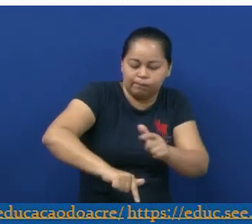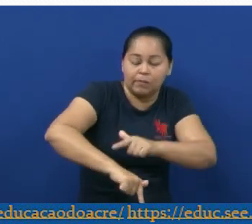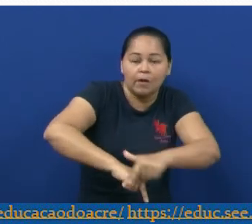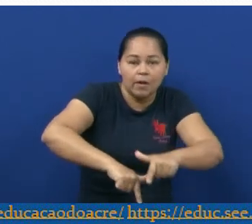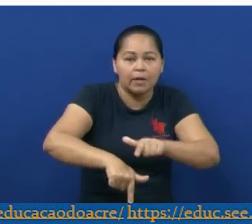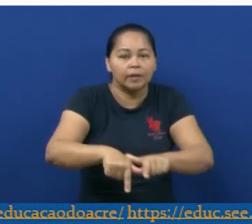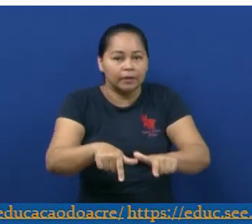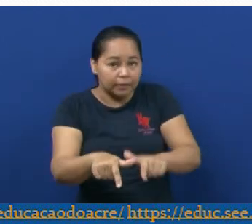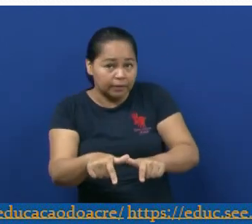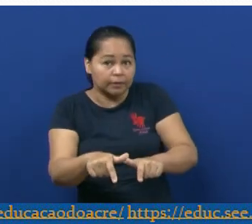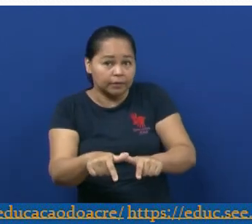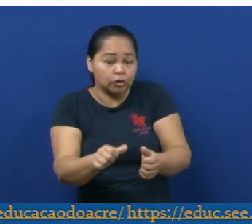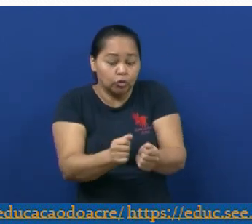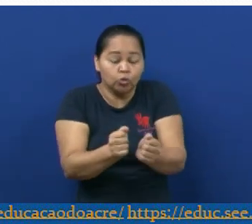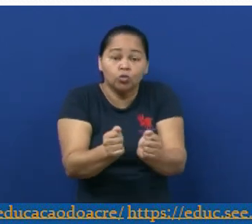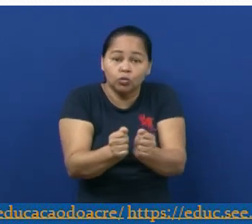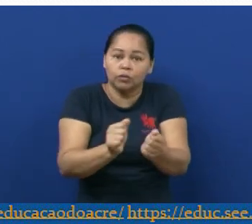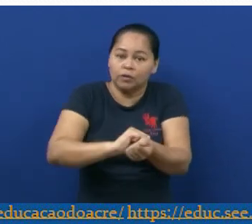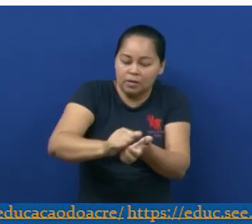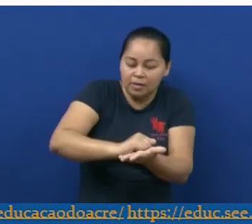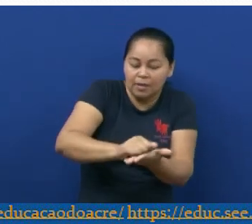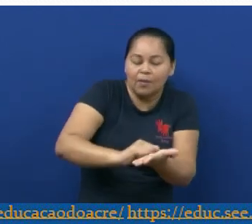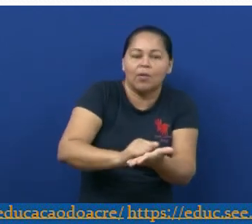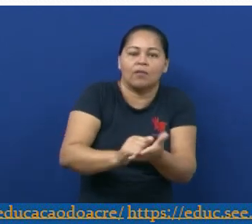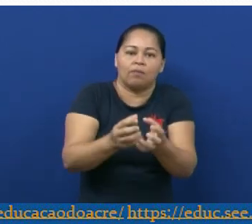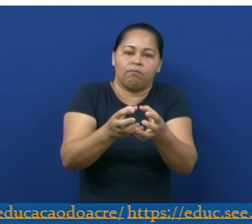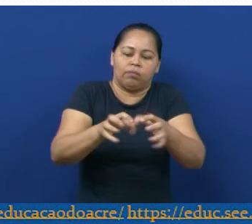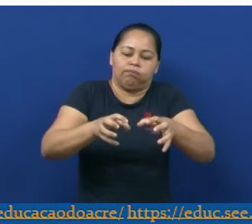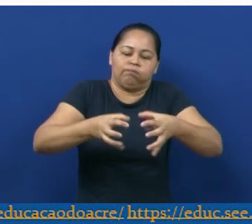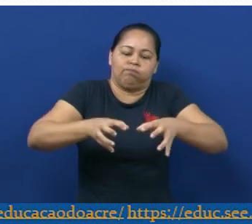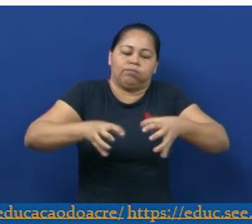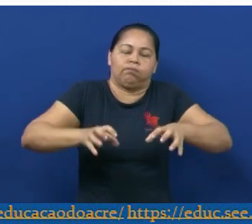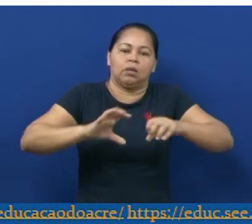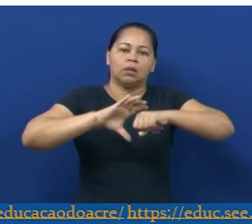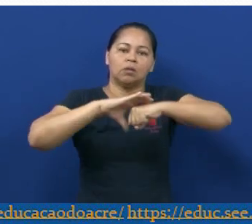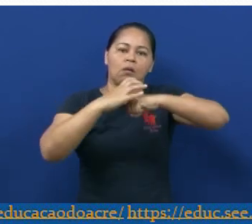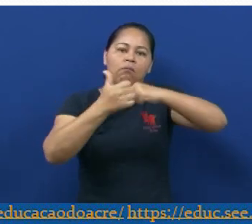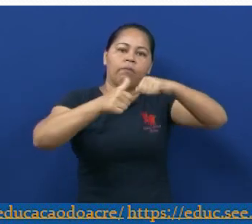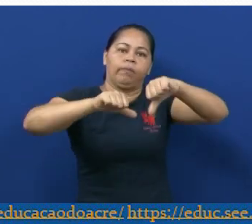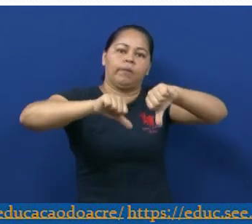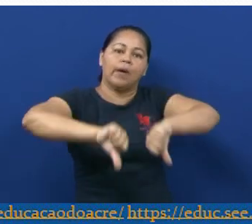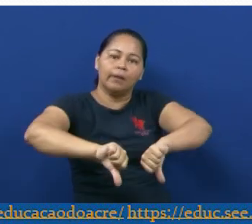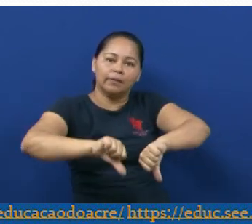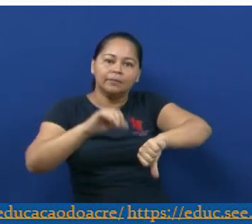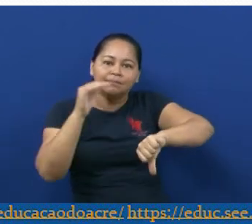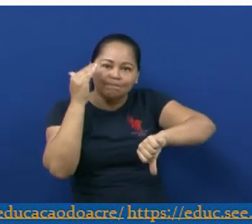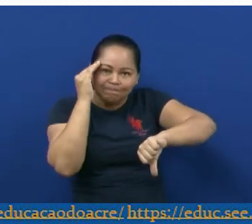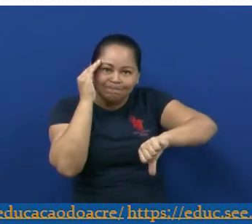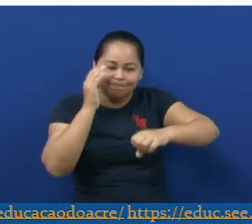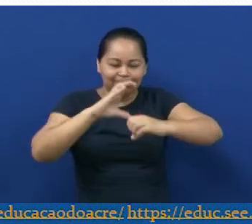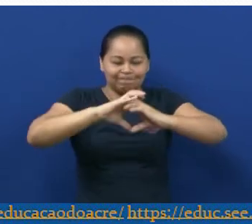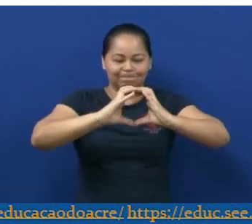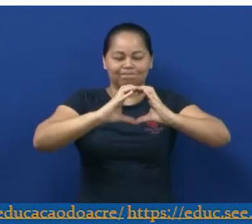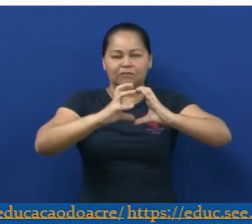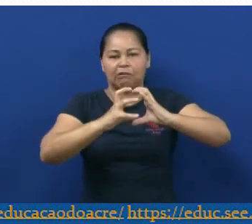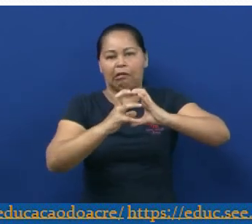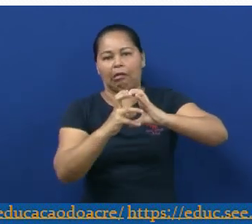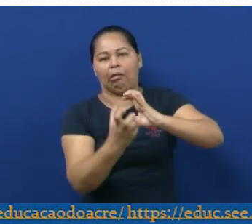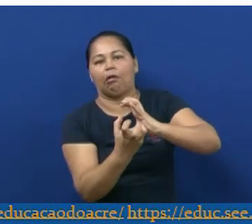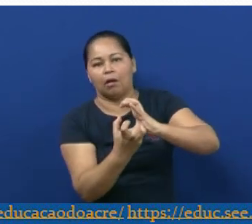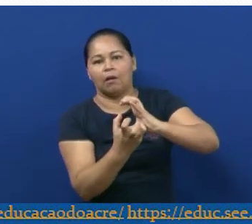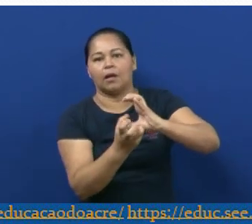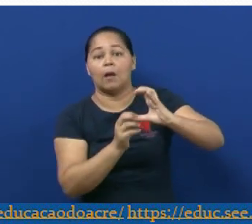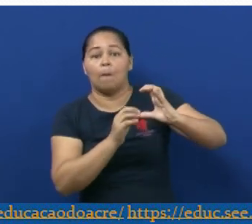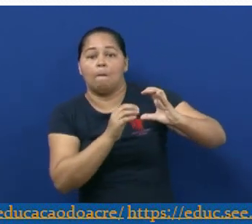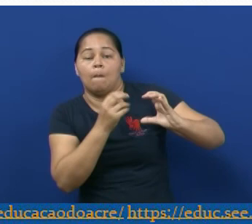quebrando a estrutura do vírus, como está mostrando aí na imagem. Então, vai destruindo o envelope, a membrana, né, lipídica do vírus. E aí